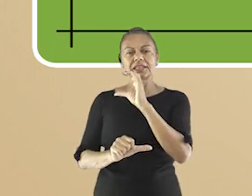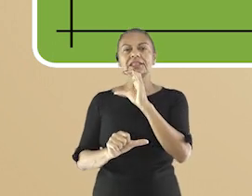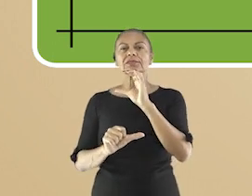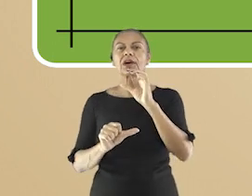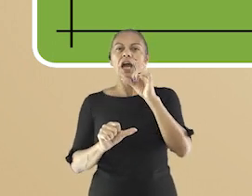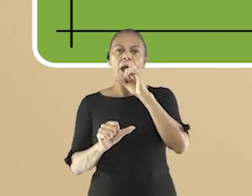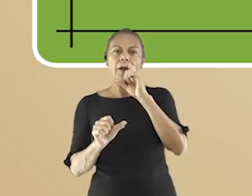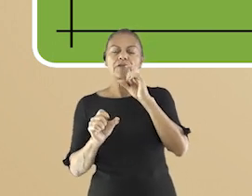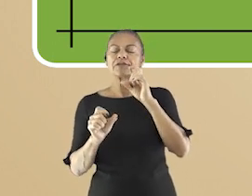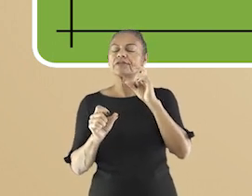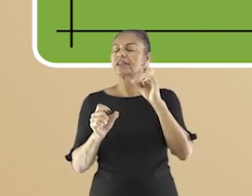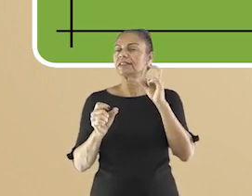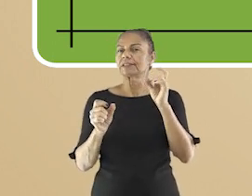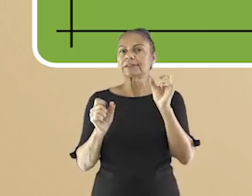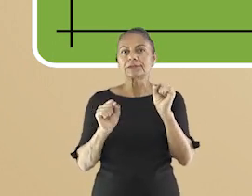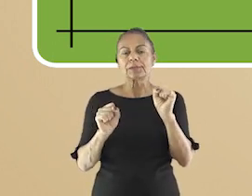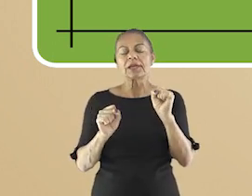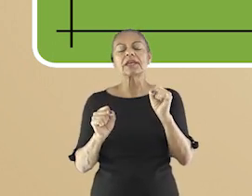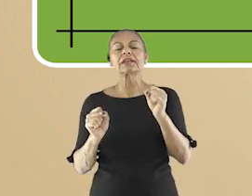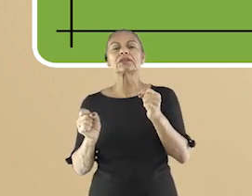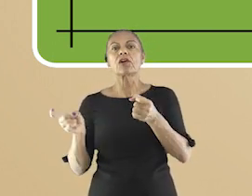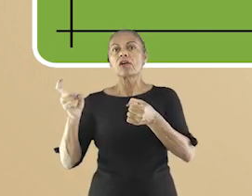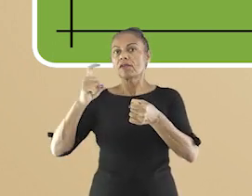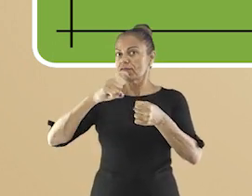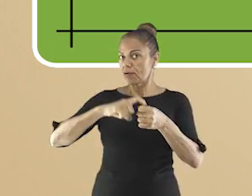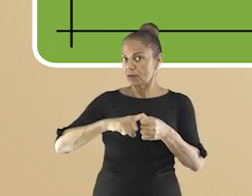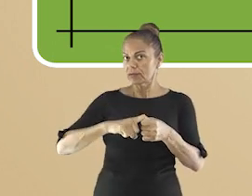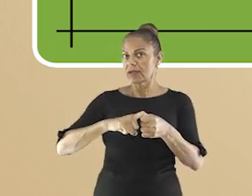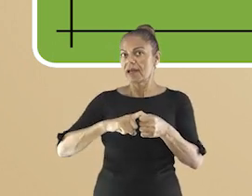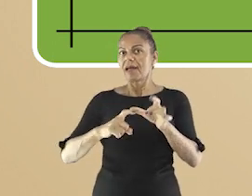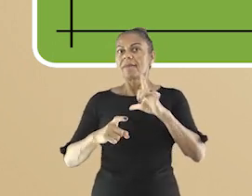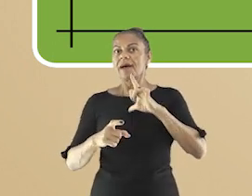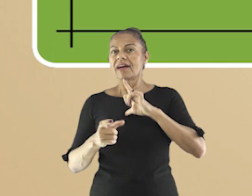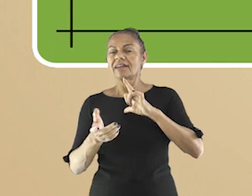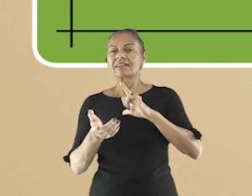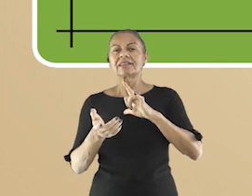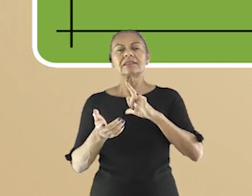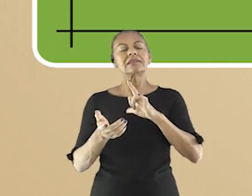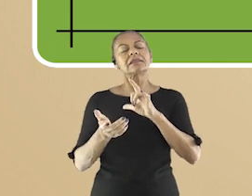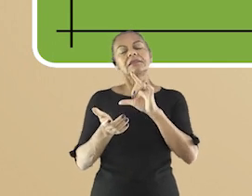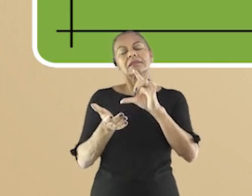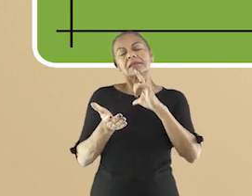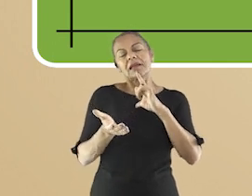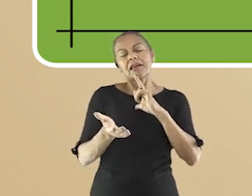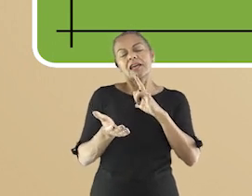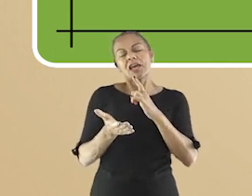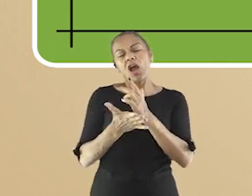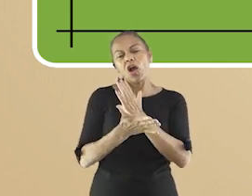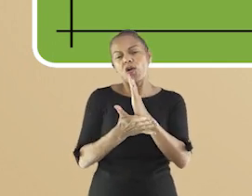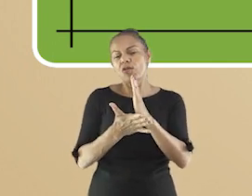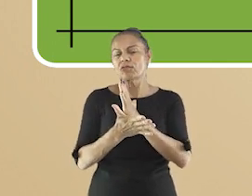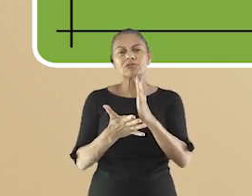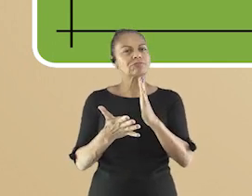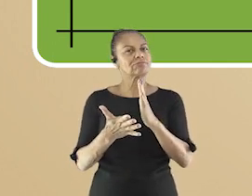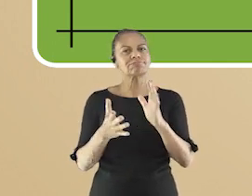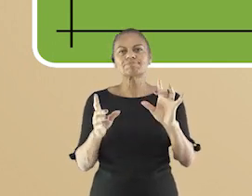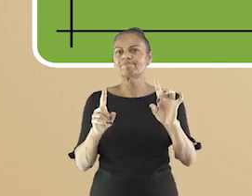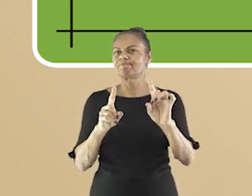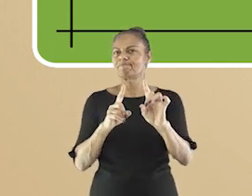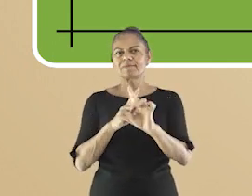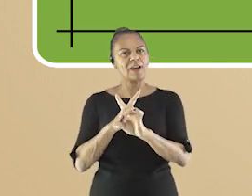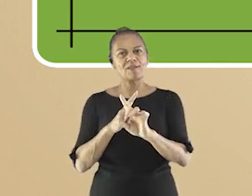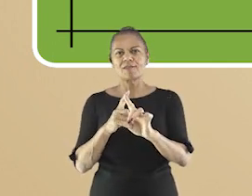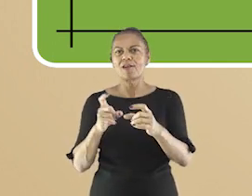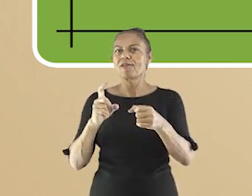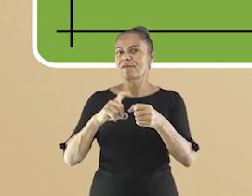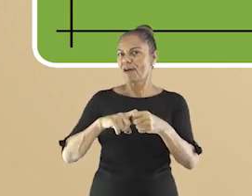reversíveis, como as mudanças de estado físico da água, e outras não, como o cozimento de um ovo, queima do papel.